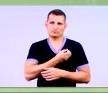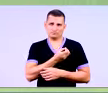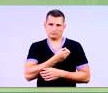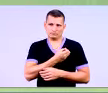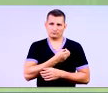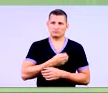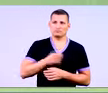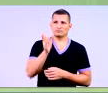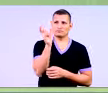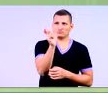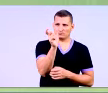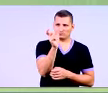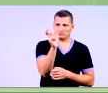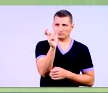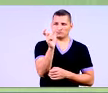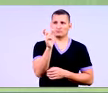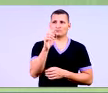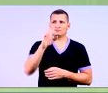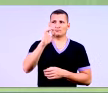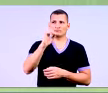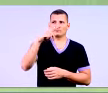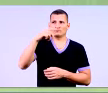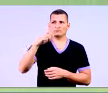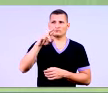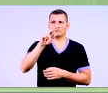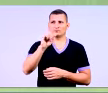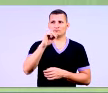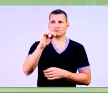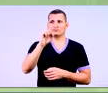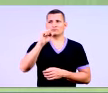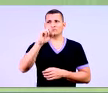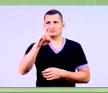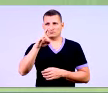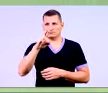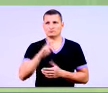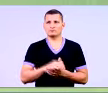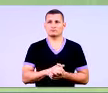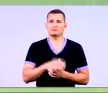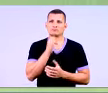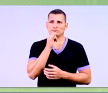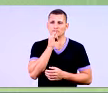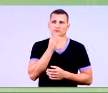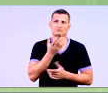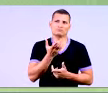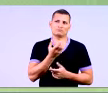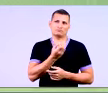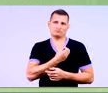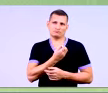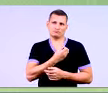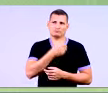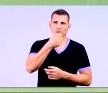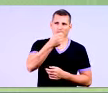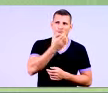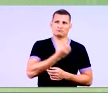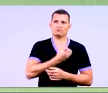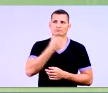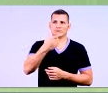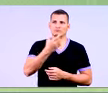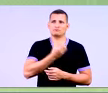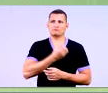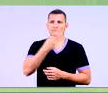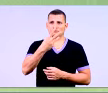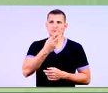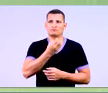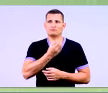quem são as variáveis são os meus operando eu vou pegar o a variável nota um nota 2 nota 3 nota quatro bolsas ou malas